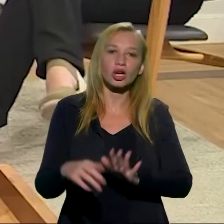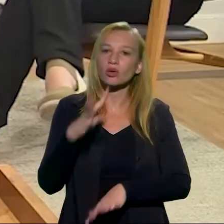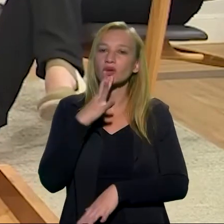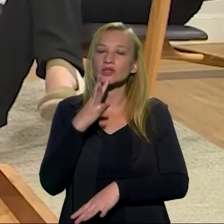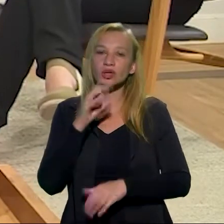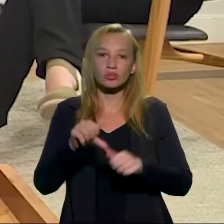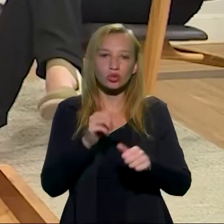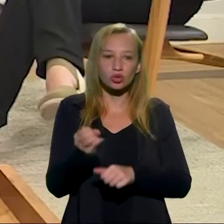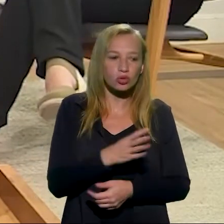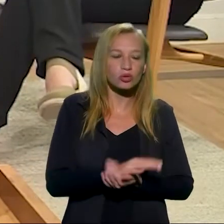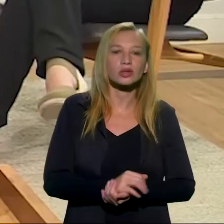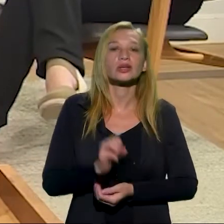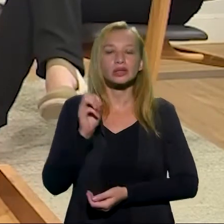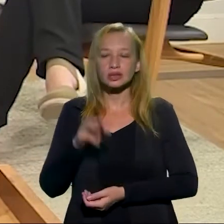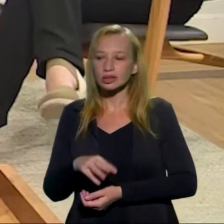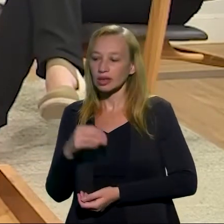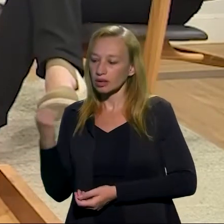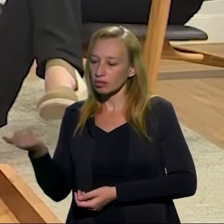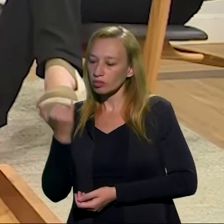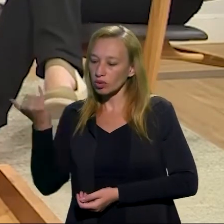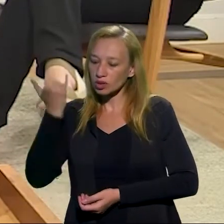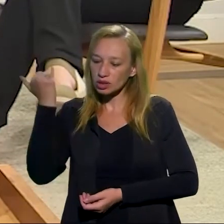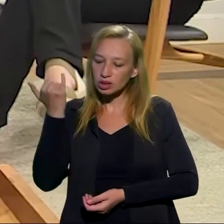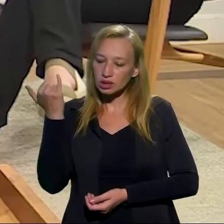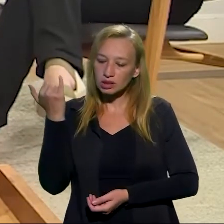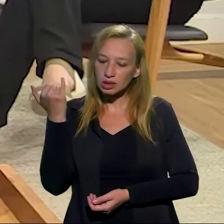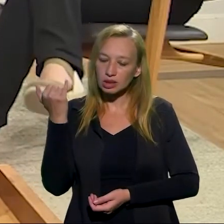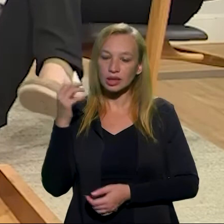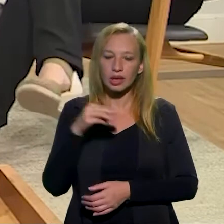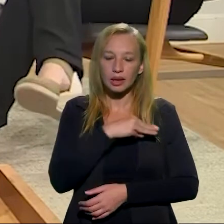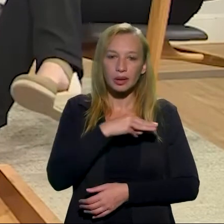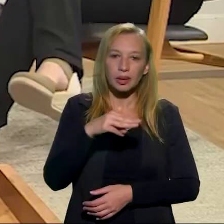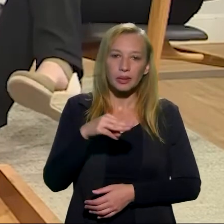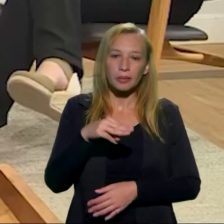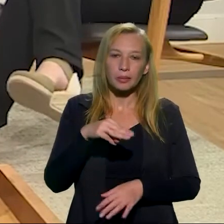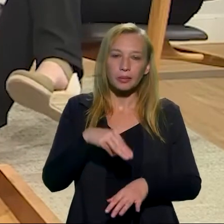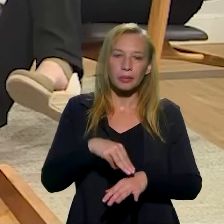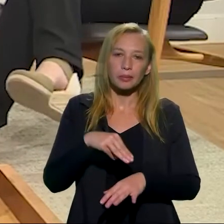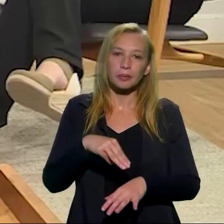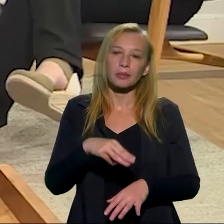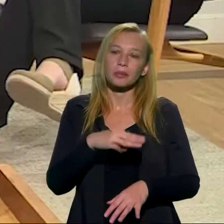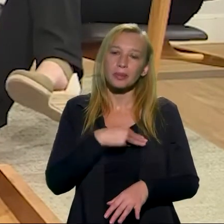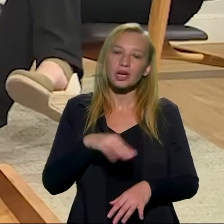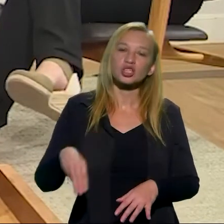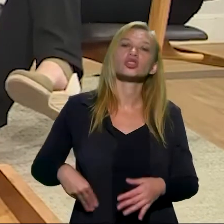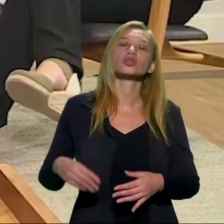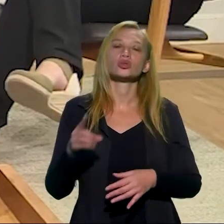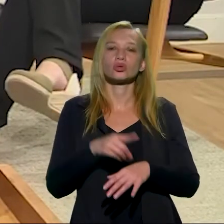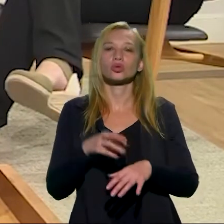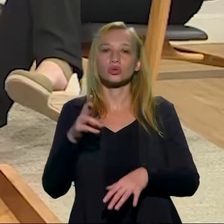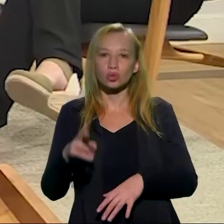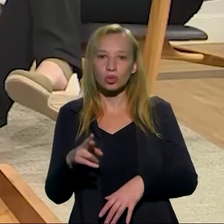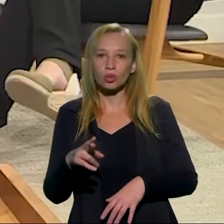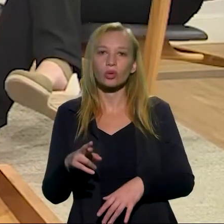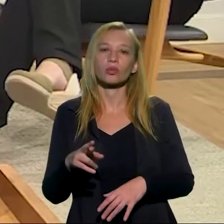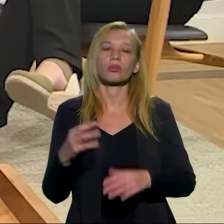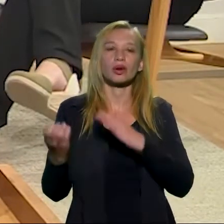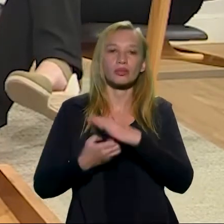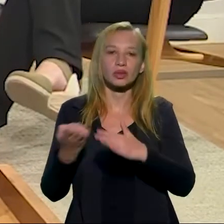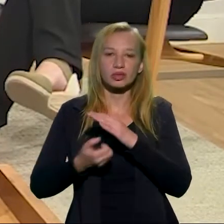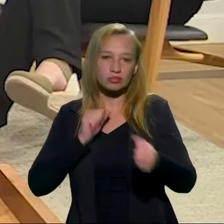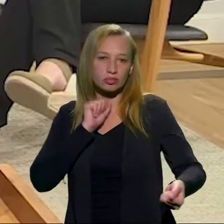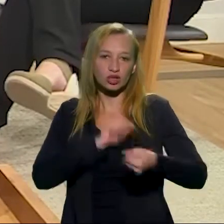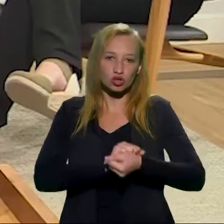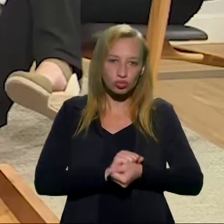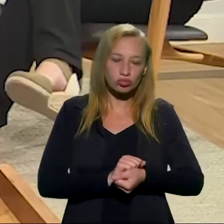podendo contribuir com conhecimento para essa inovação. Só é importante que esse mestre, doutor, ele tenha vinculação da empresa, e a universidade,